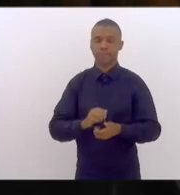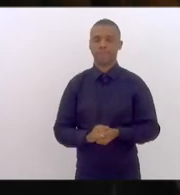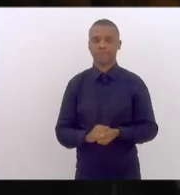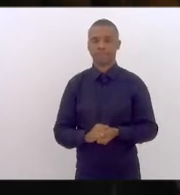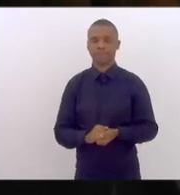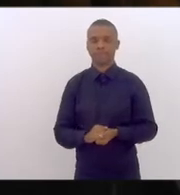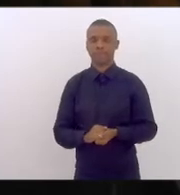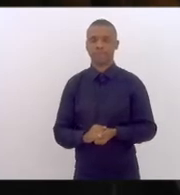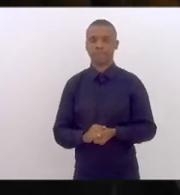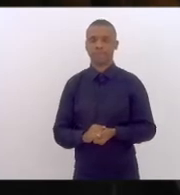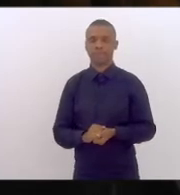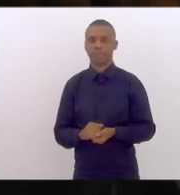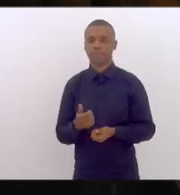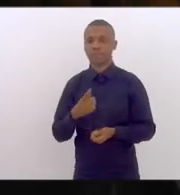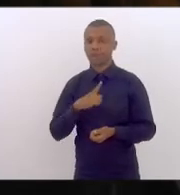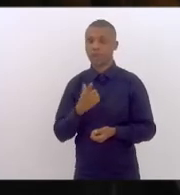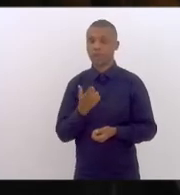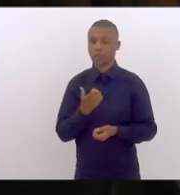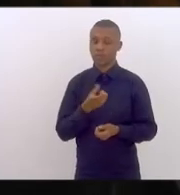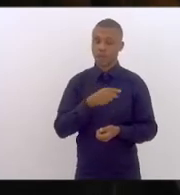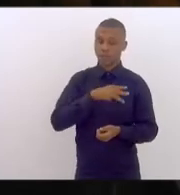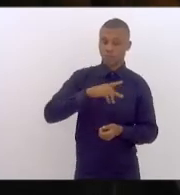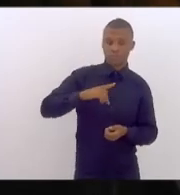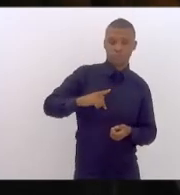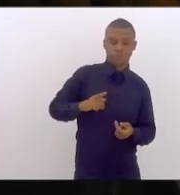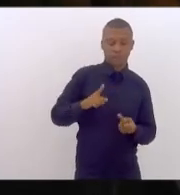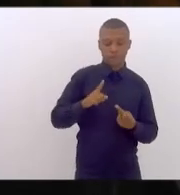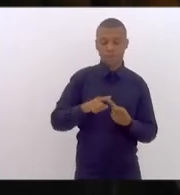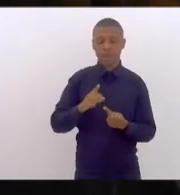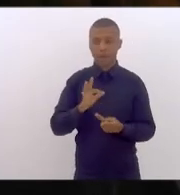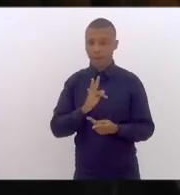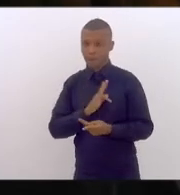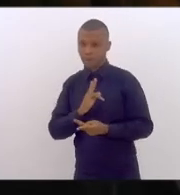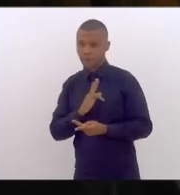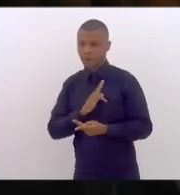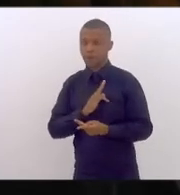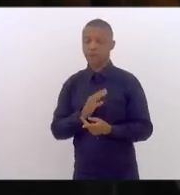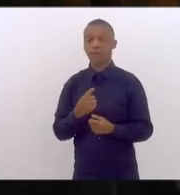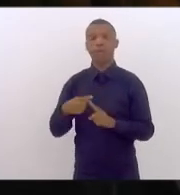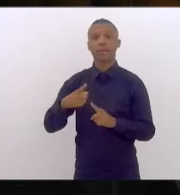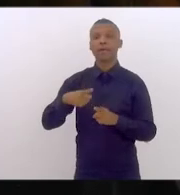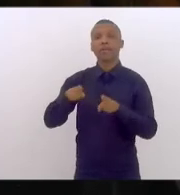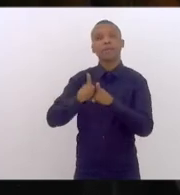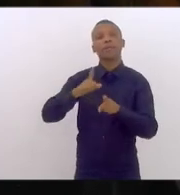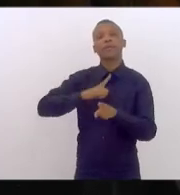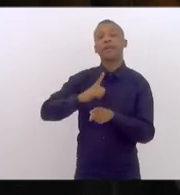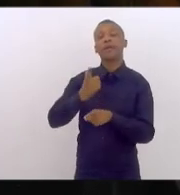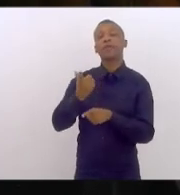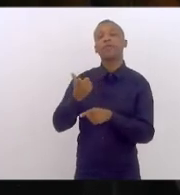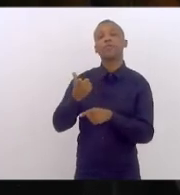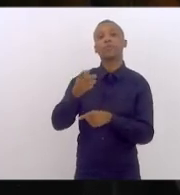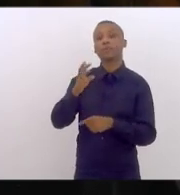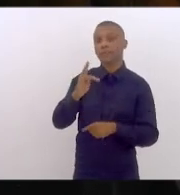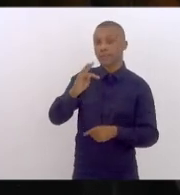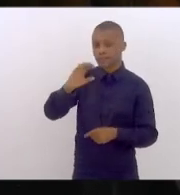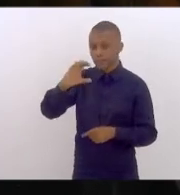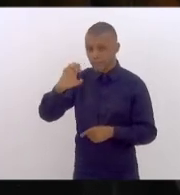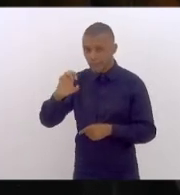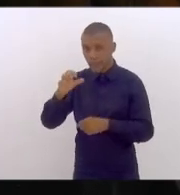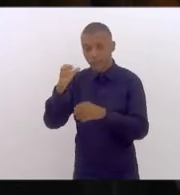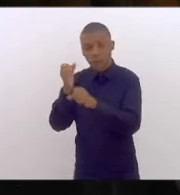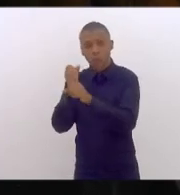tô falando dessas duas instituições Porque também tem o Tribunal de Contas um